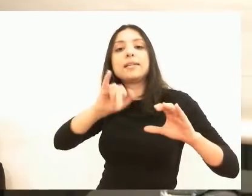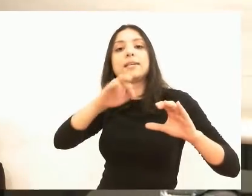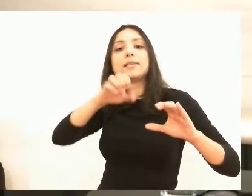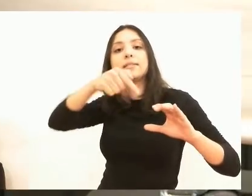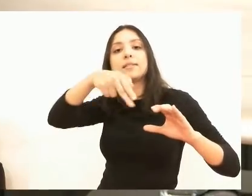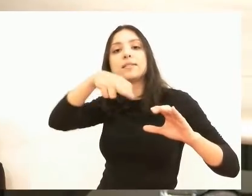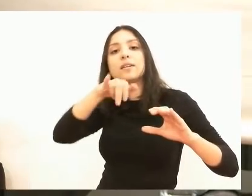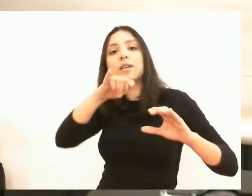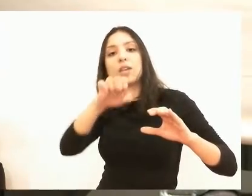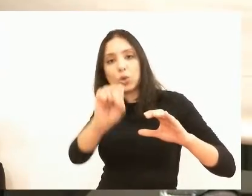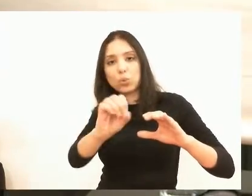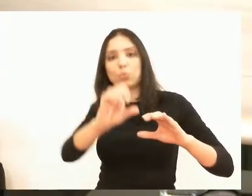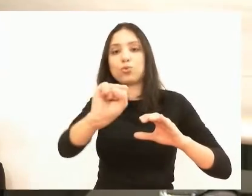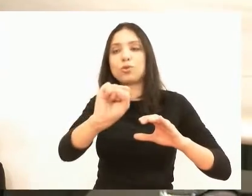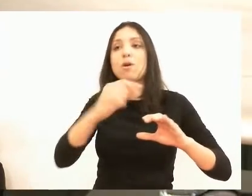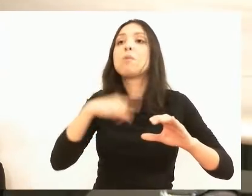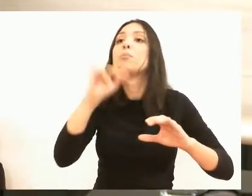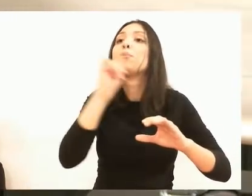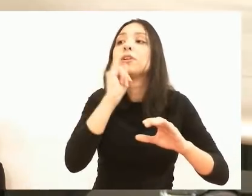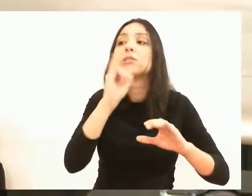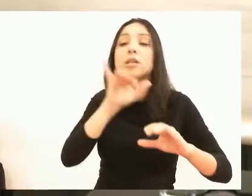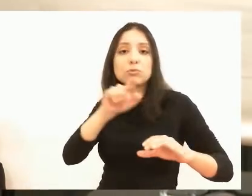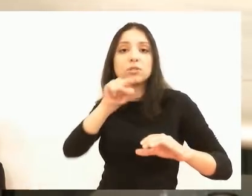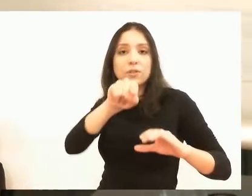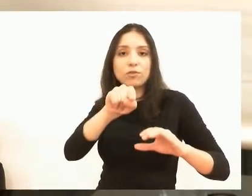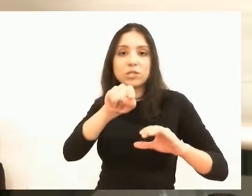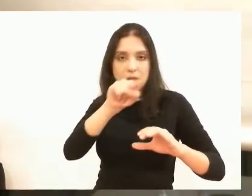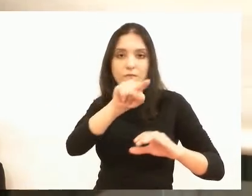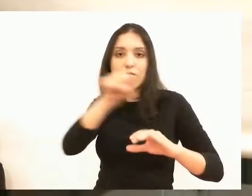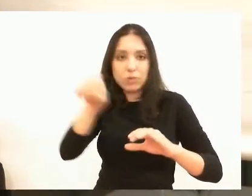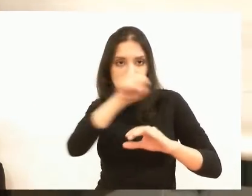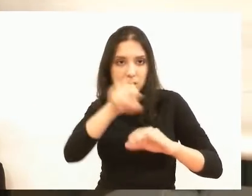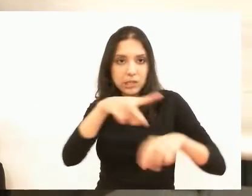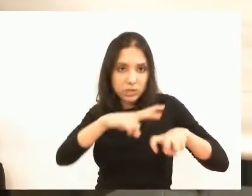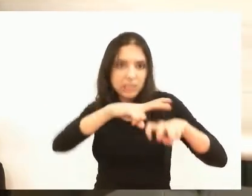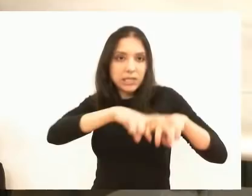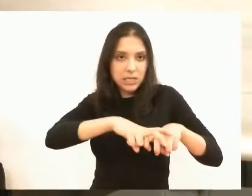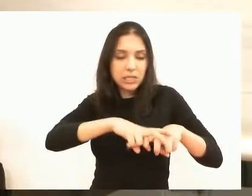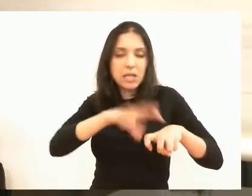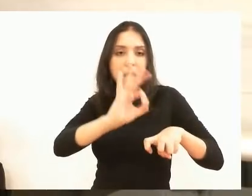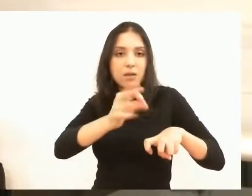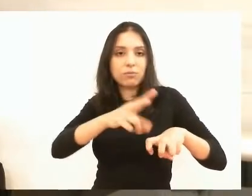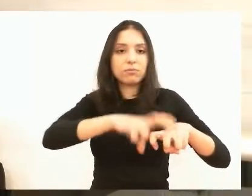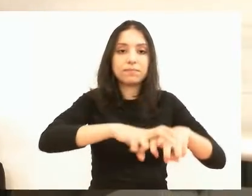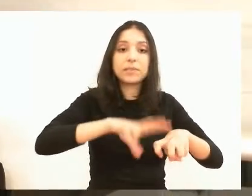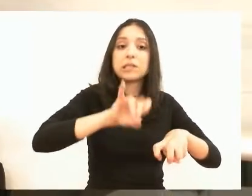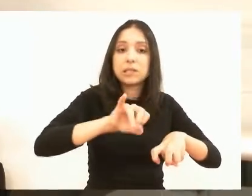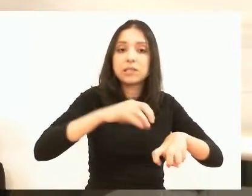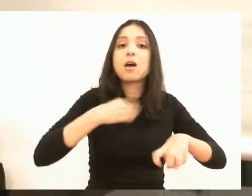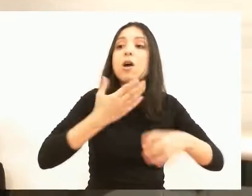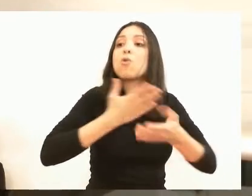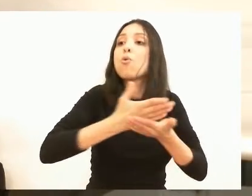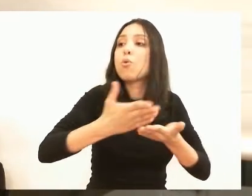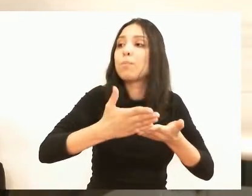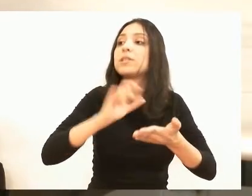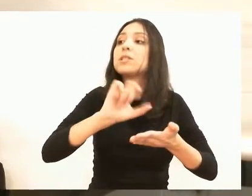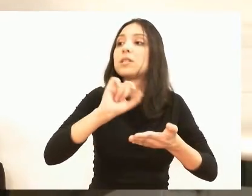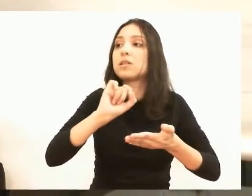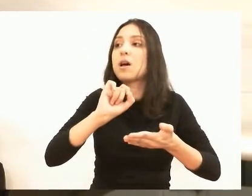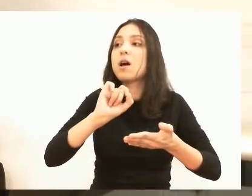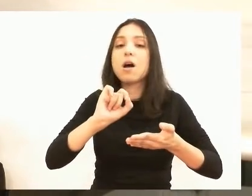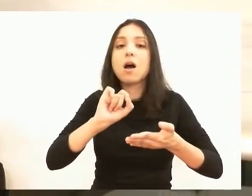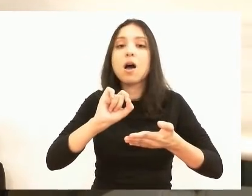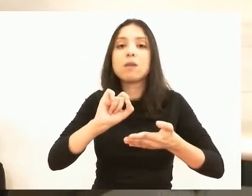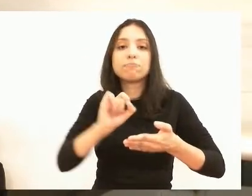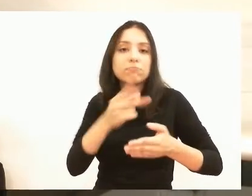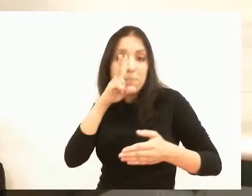e então se você por exemplo aí onde vocês estão se vocês começarem a direcionar a atenção